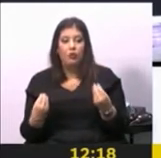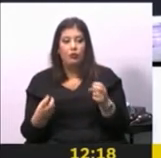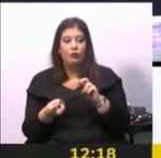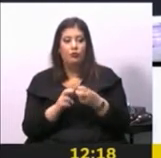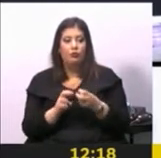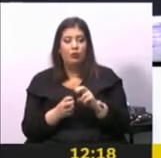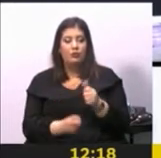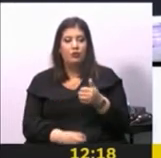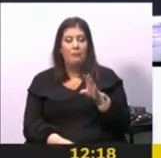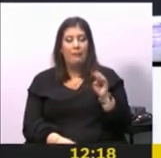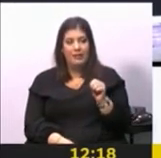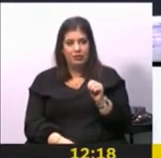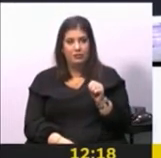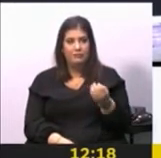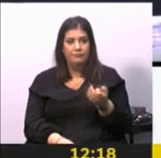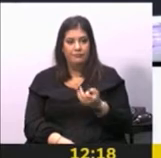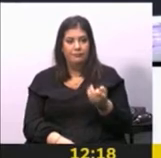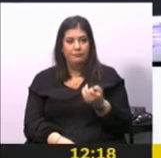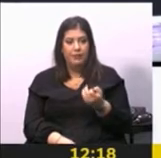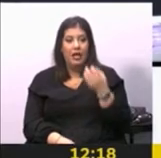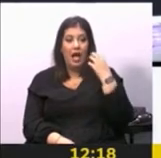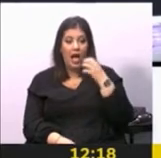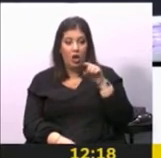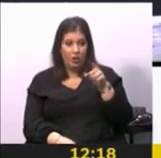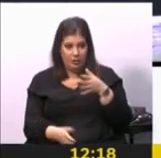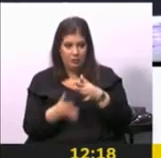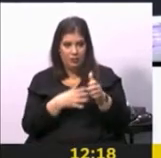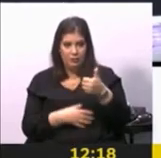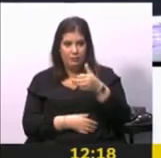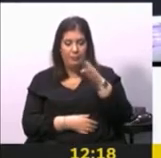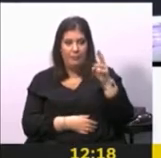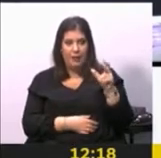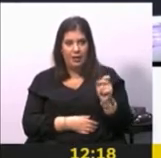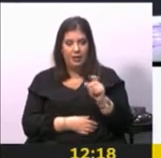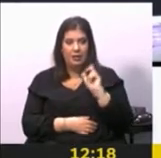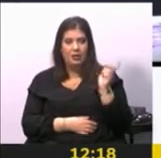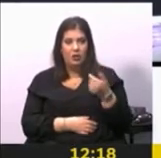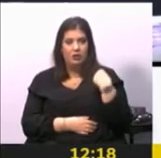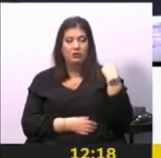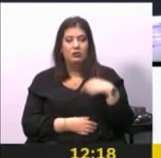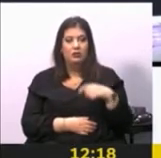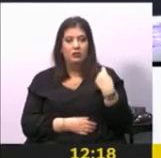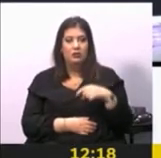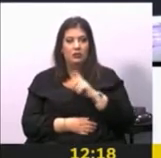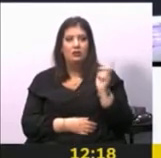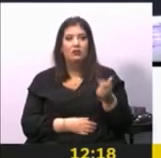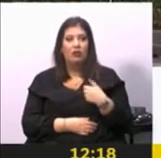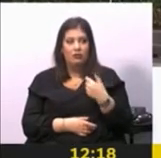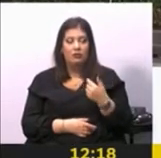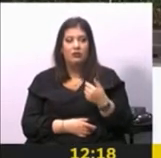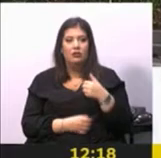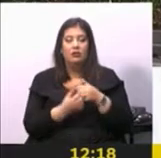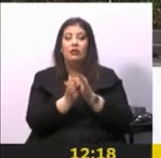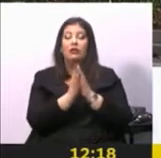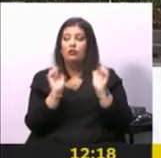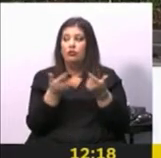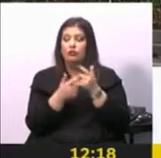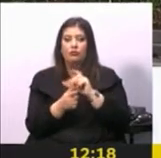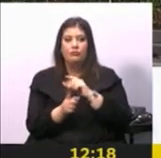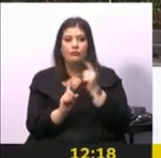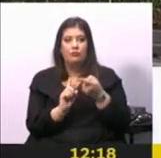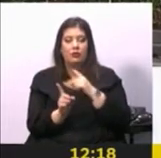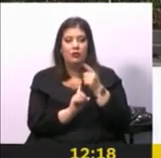do BES em Angola, através do BESA. Nós temos ao longo, quando eu digo nós, é toda a gente, ao longo dos últimos anos temos